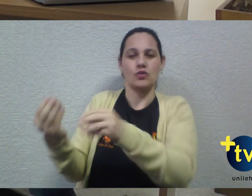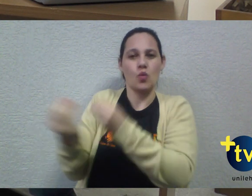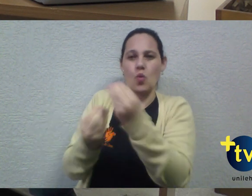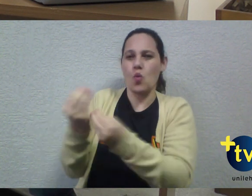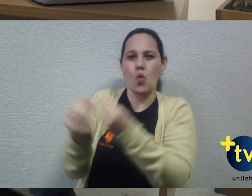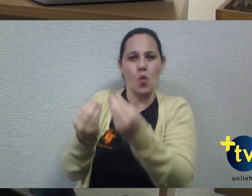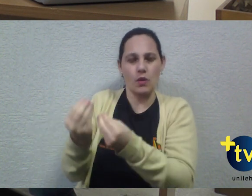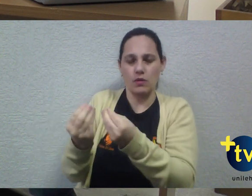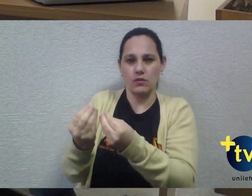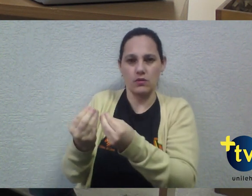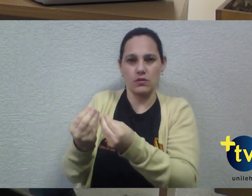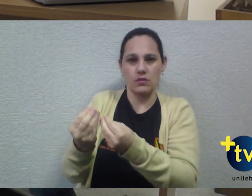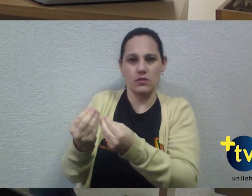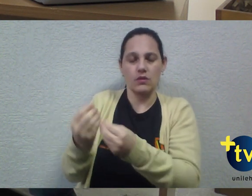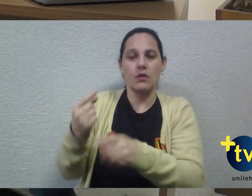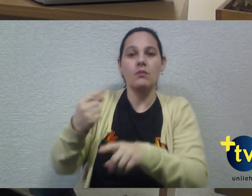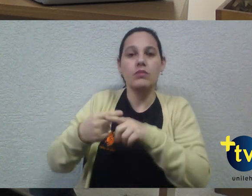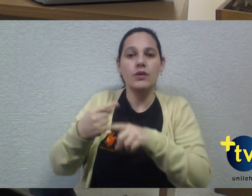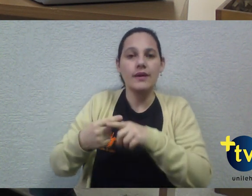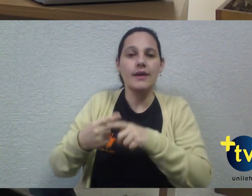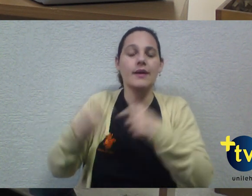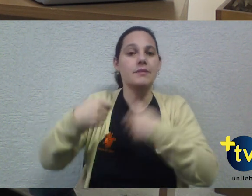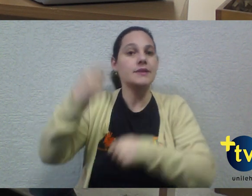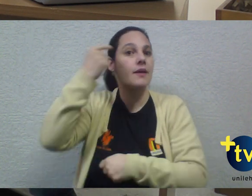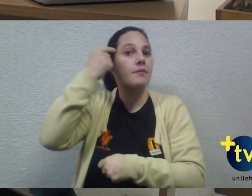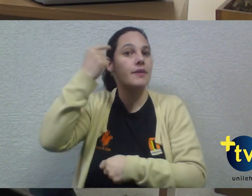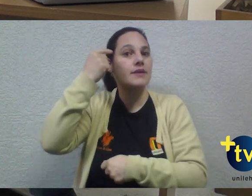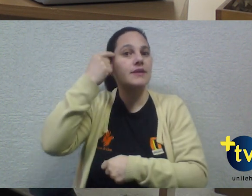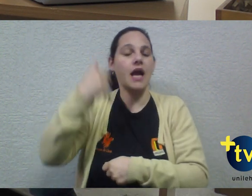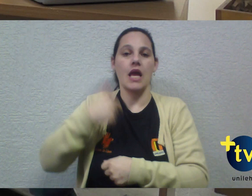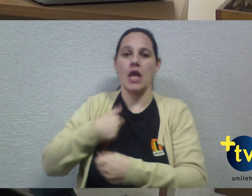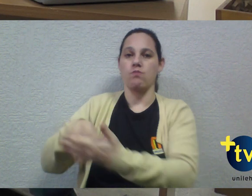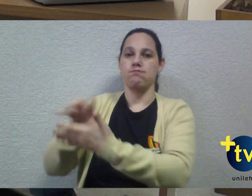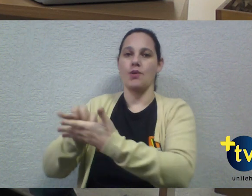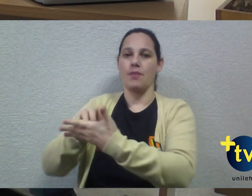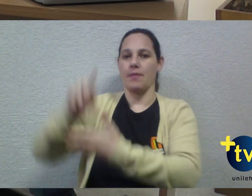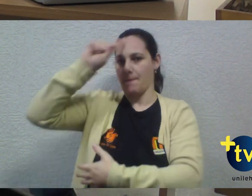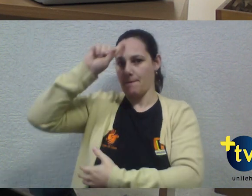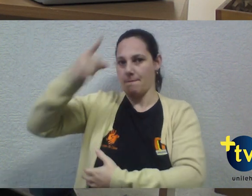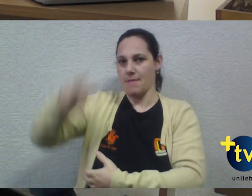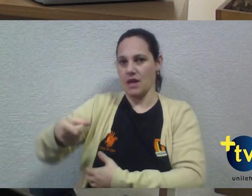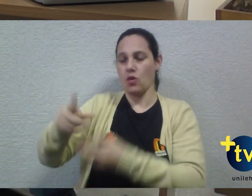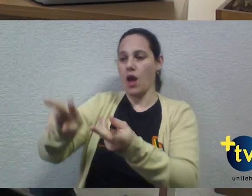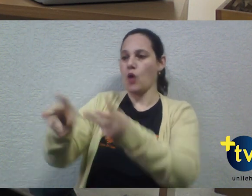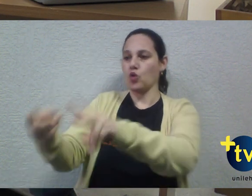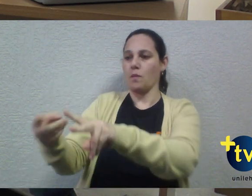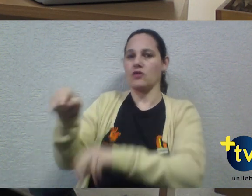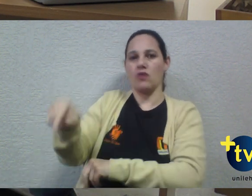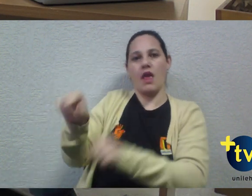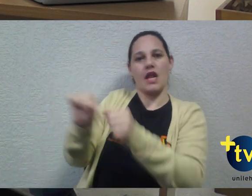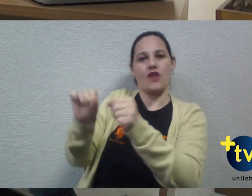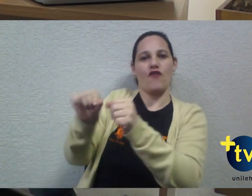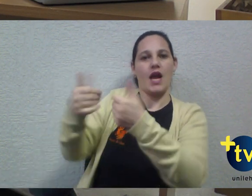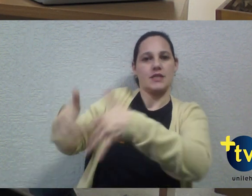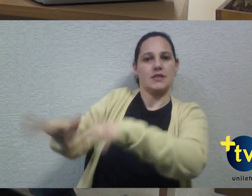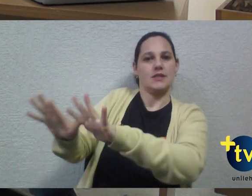você não precisar comandar mais nenhum requisito para que o computador faça ou deixe de fazer. O próprio sistema da máquina